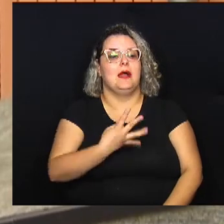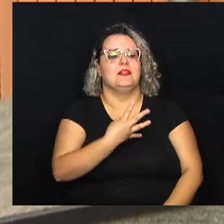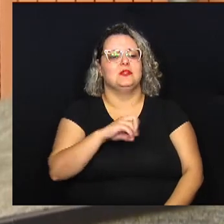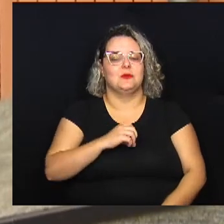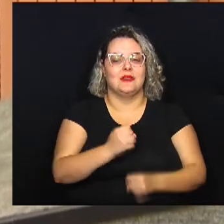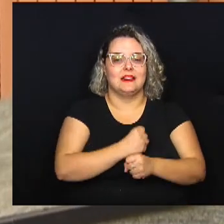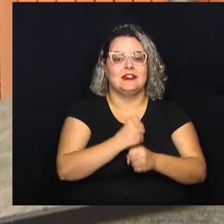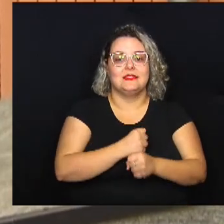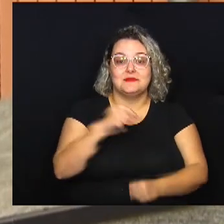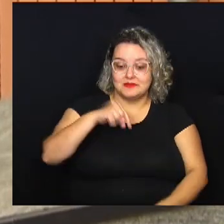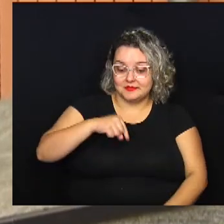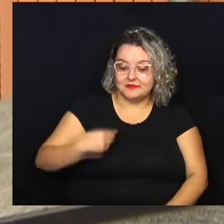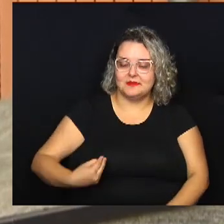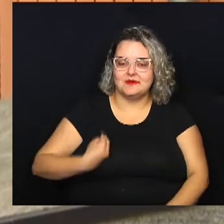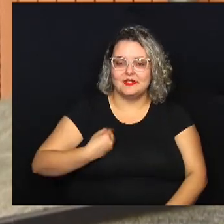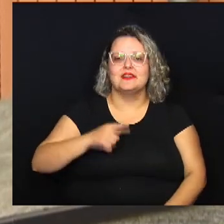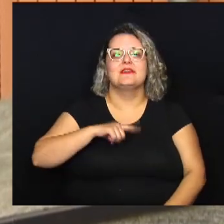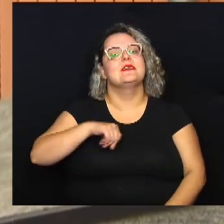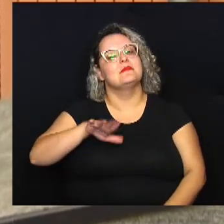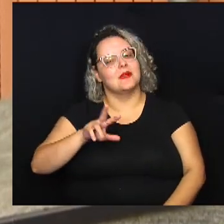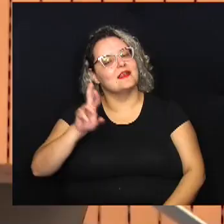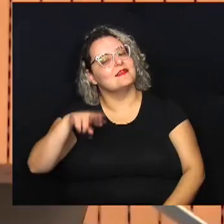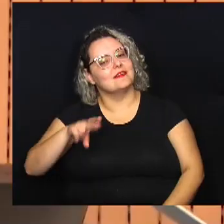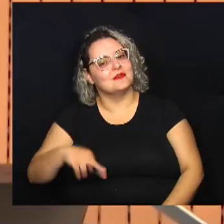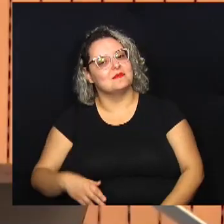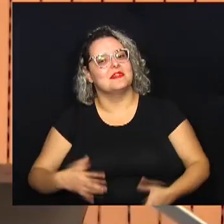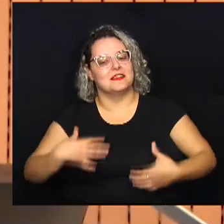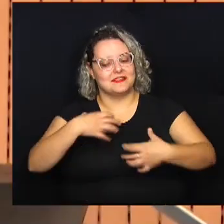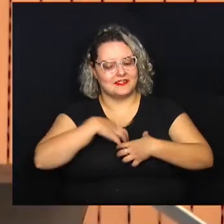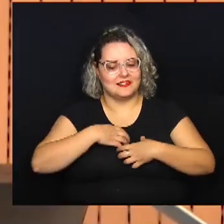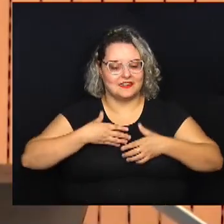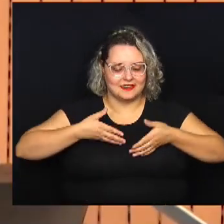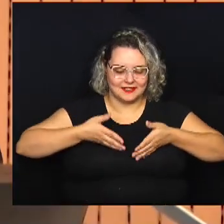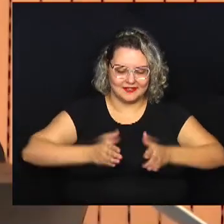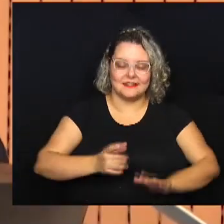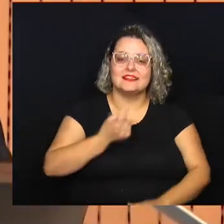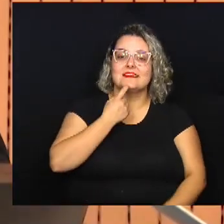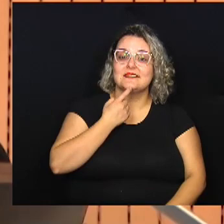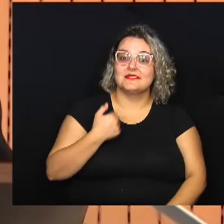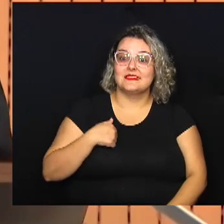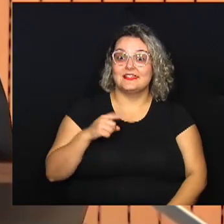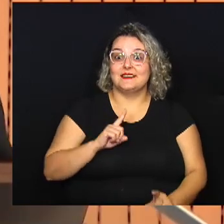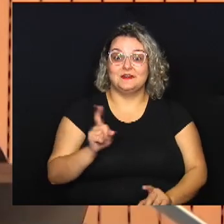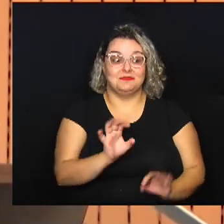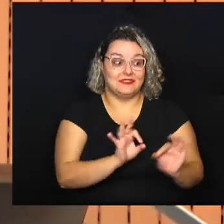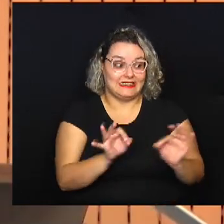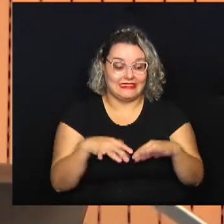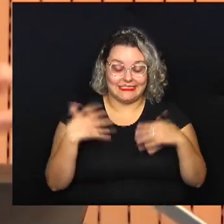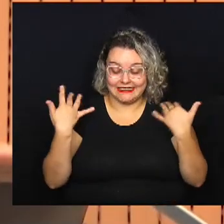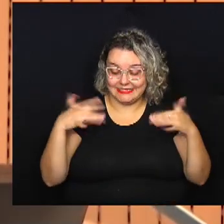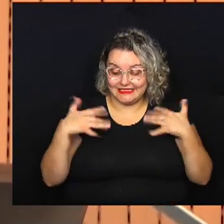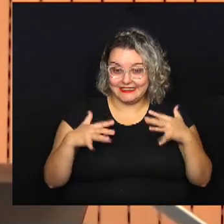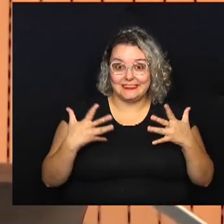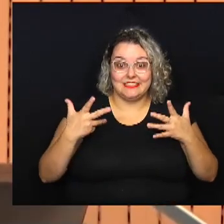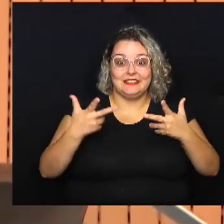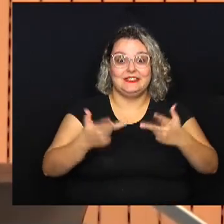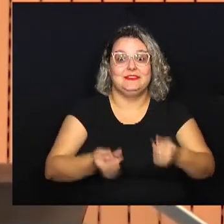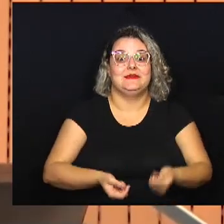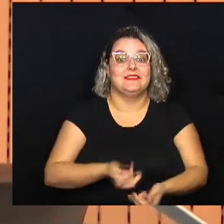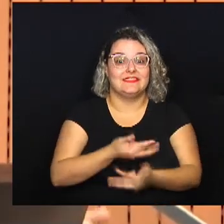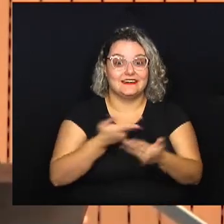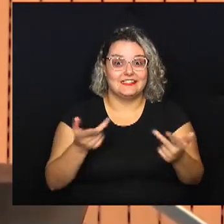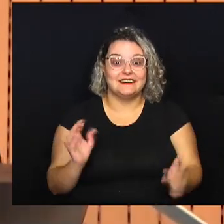tem ainda mais motivos para se sentir campineira. Eu não estava preparada para tudo essas coisas que